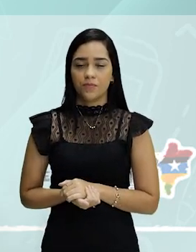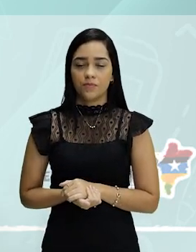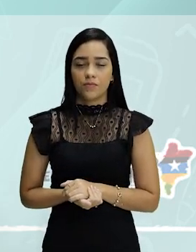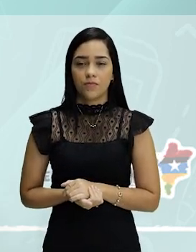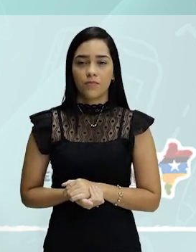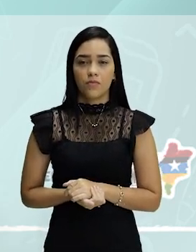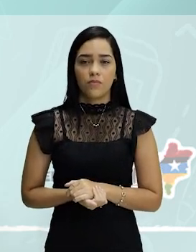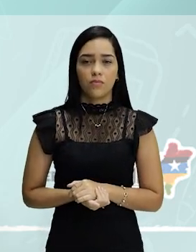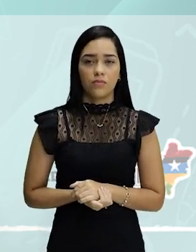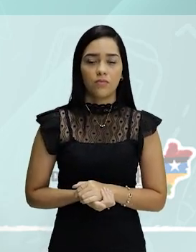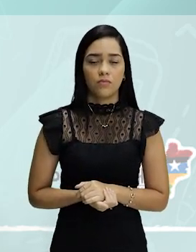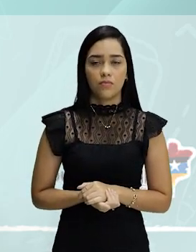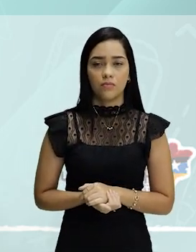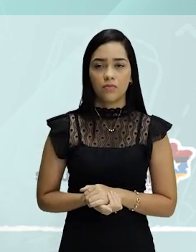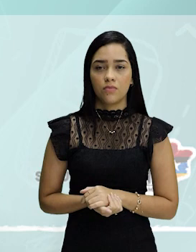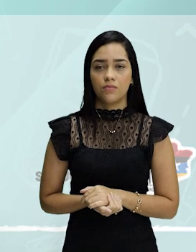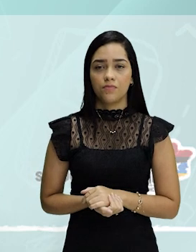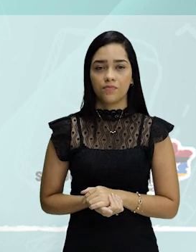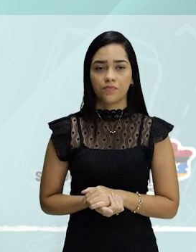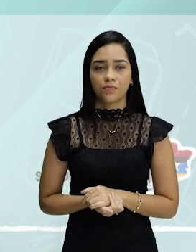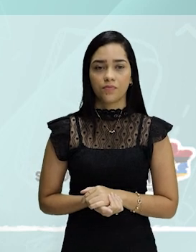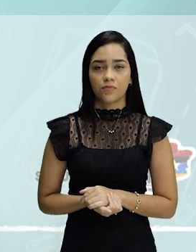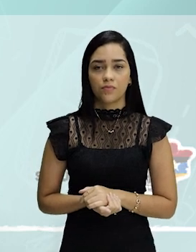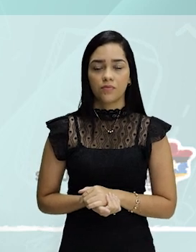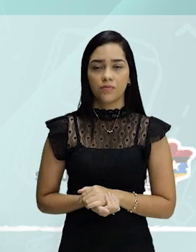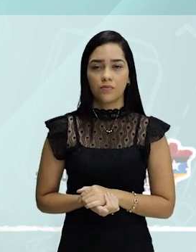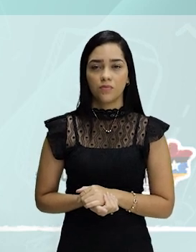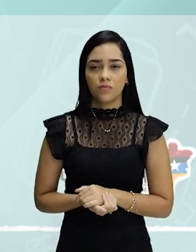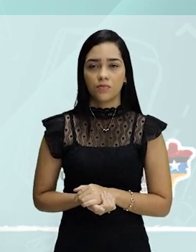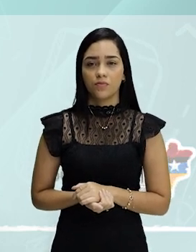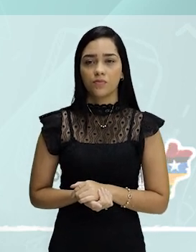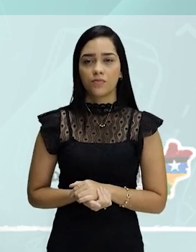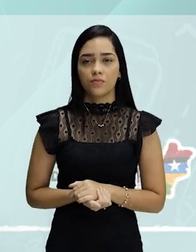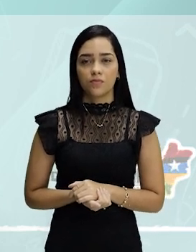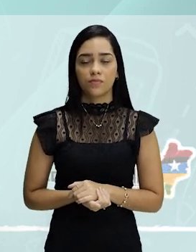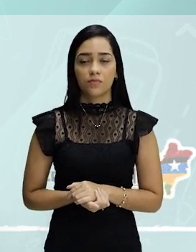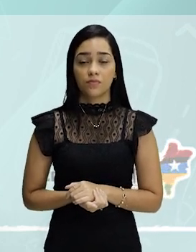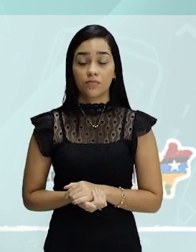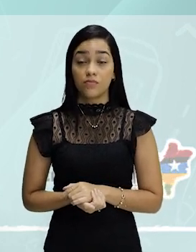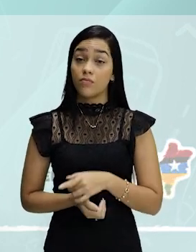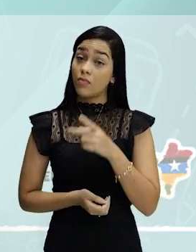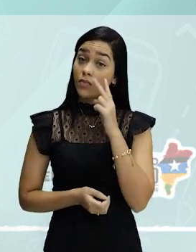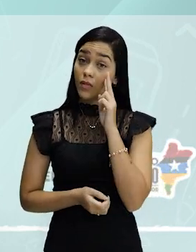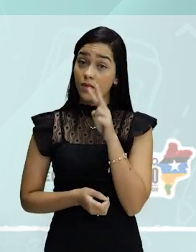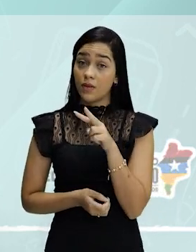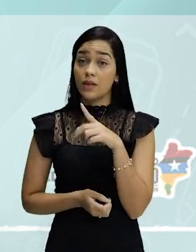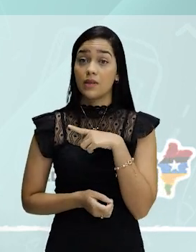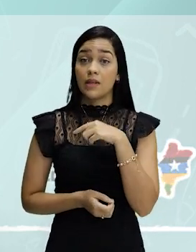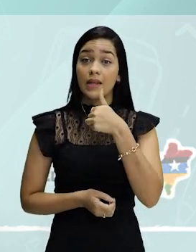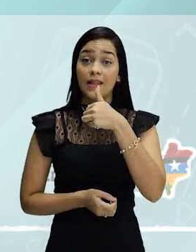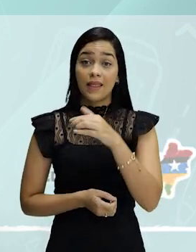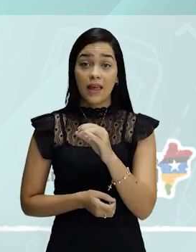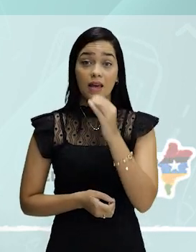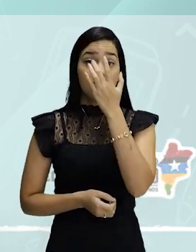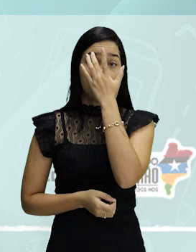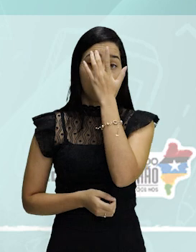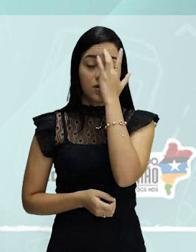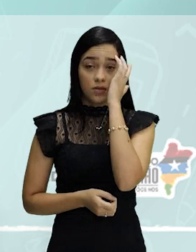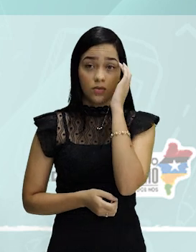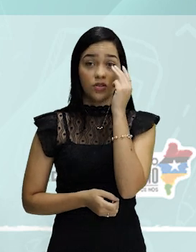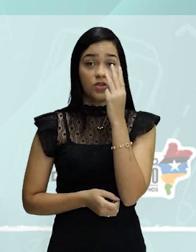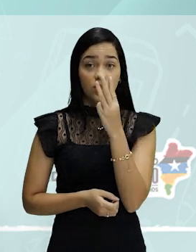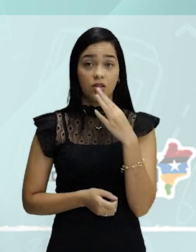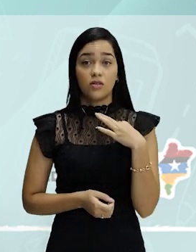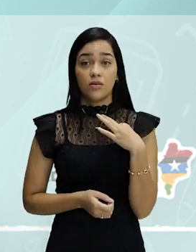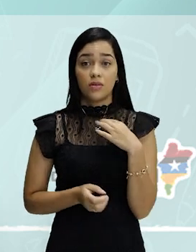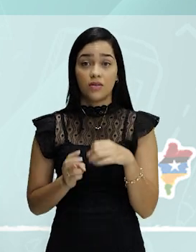com as camisas da mesma cor fiquem juntos? Olha só, pessoal, eu tenho 10 pessoas, 3